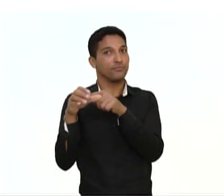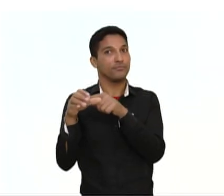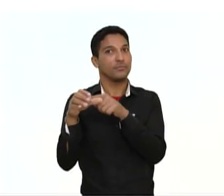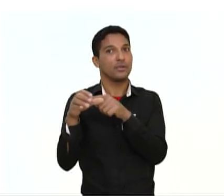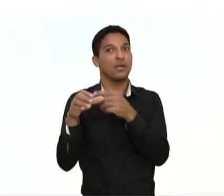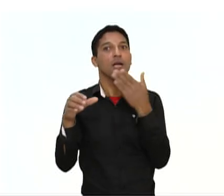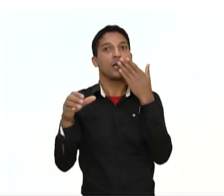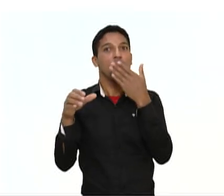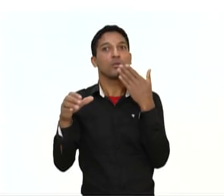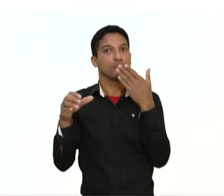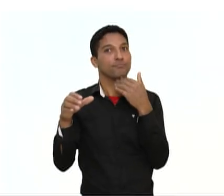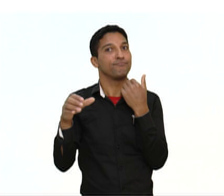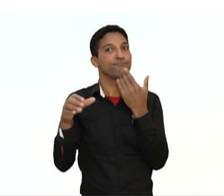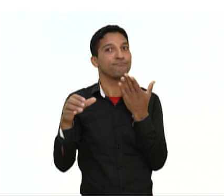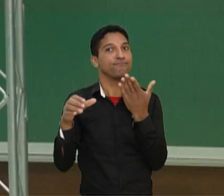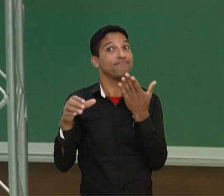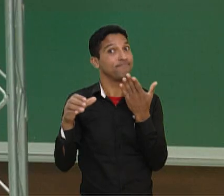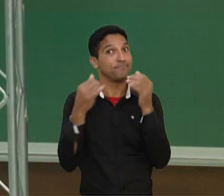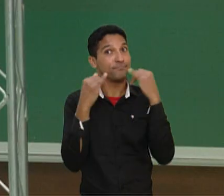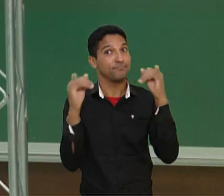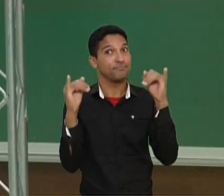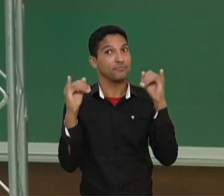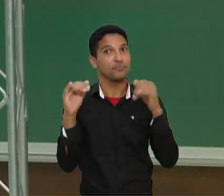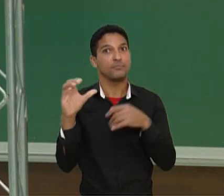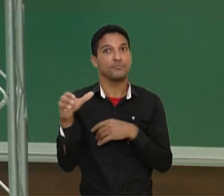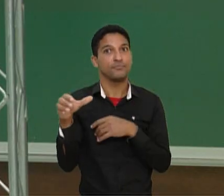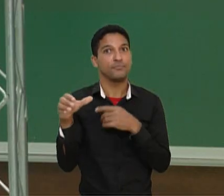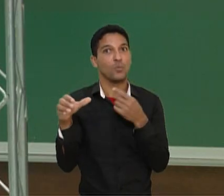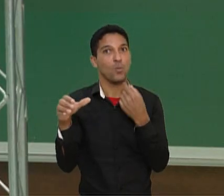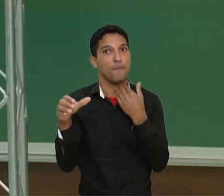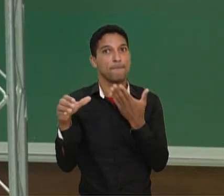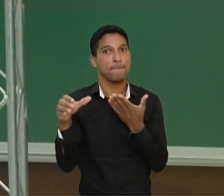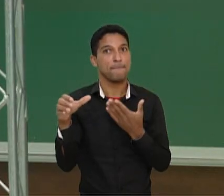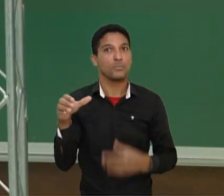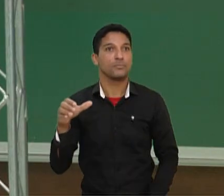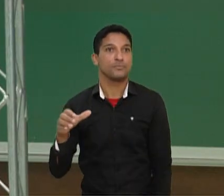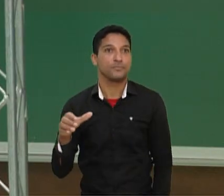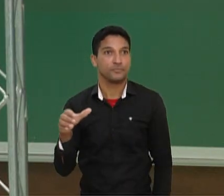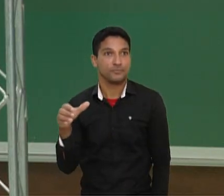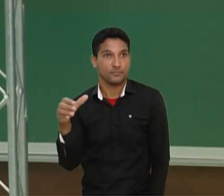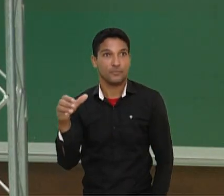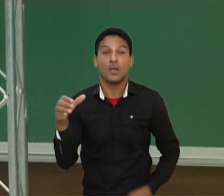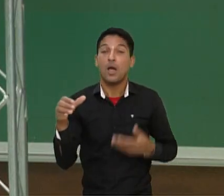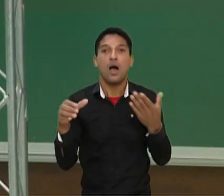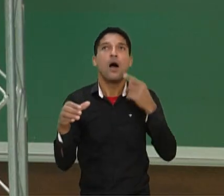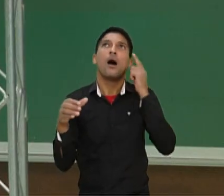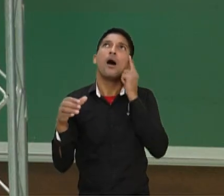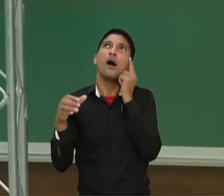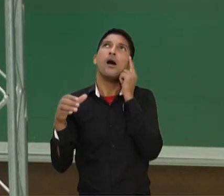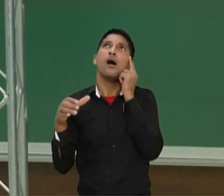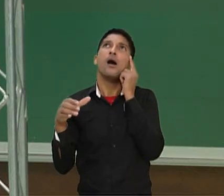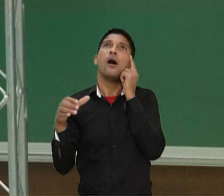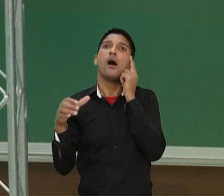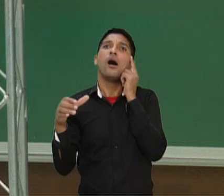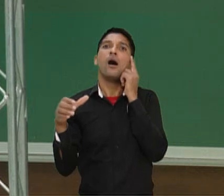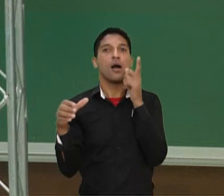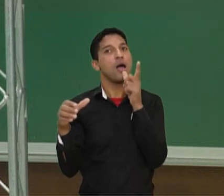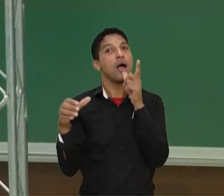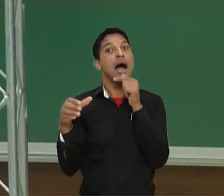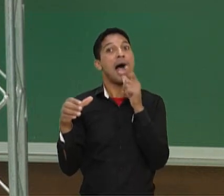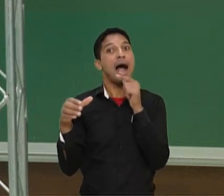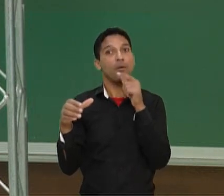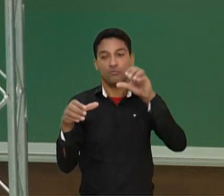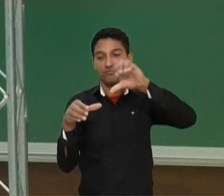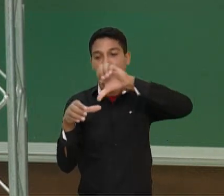açúcar não conduziu corrente elétrica. Aí ele resolveu pegar a água e misturar com